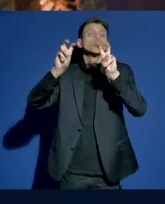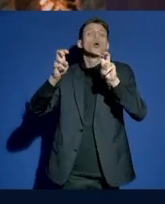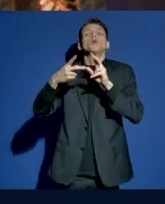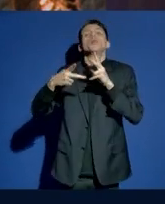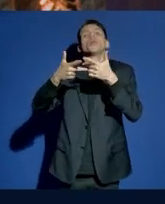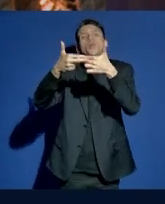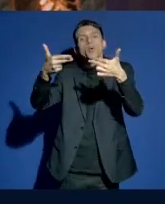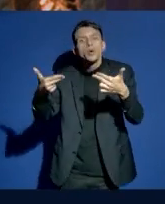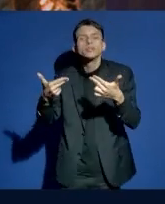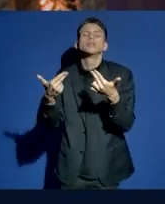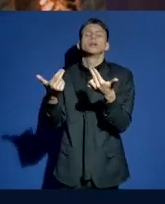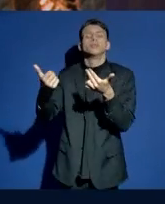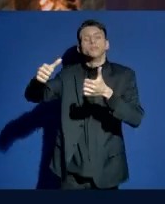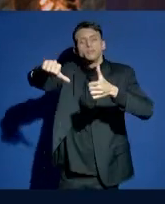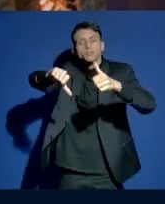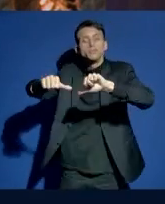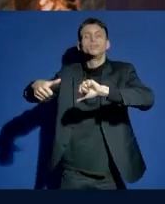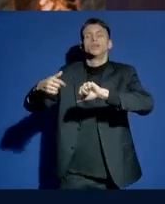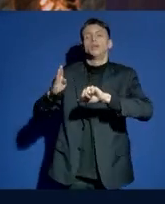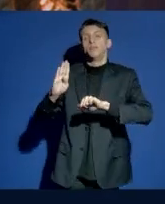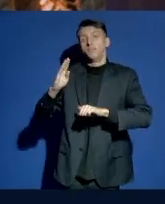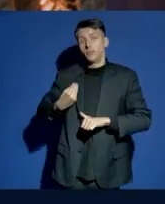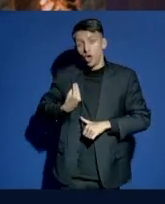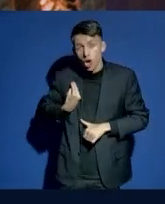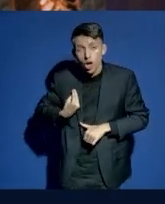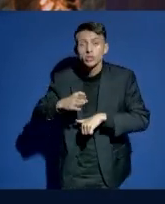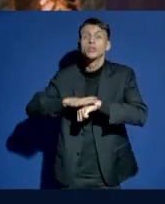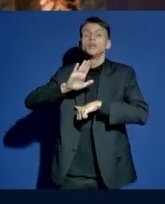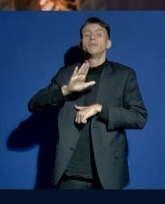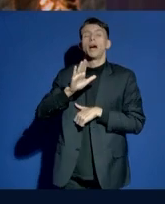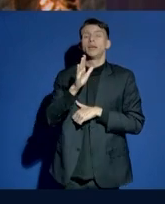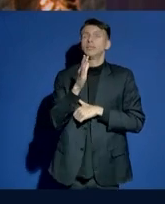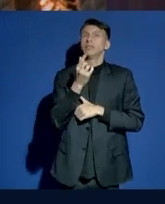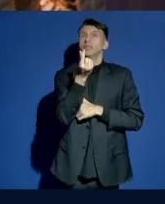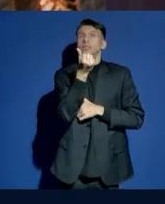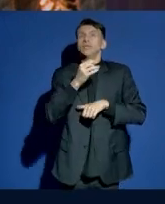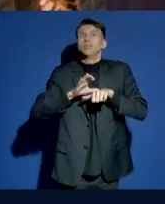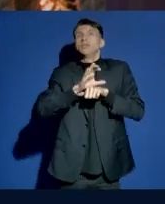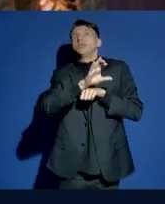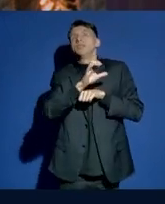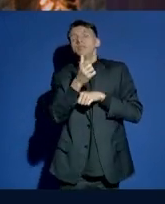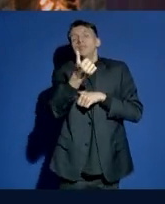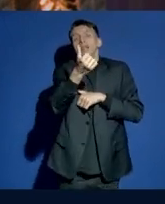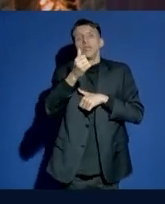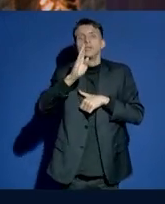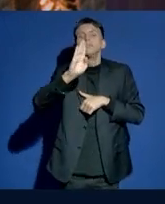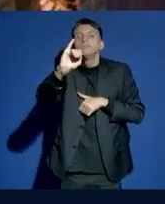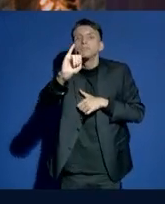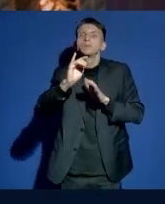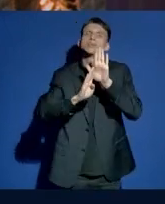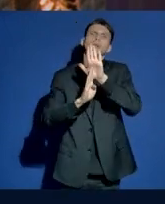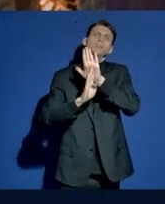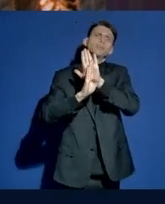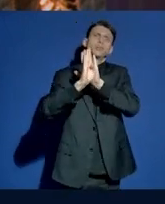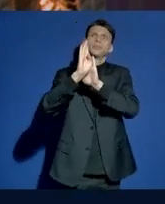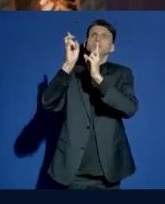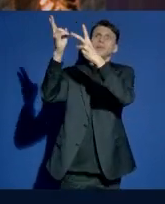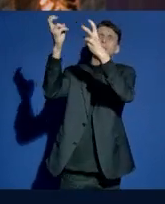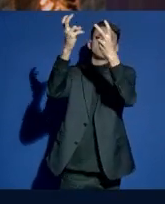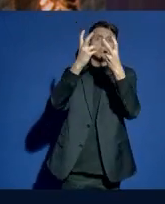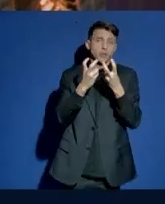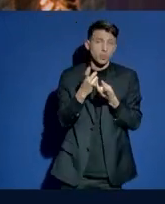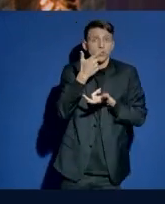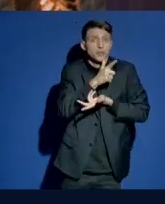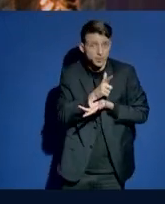biológicos, safra 21, 22, foi algo em torno de 6 bilhões de reais. Né? Então, como cresceu esse mercado? Né? O